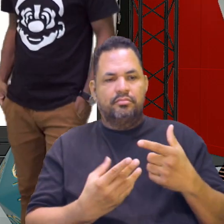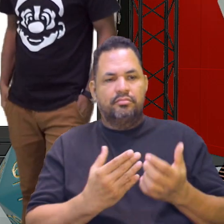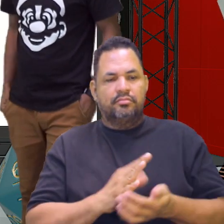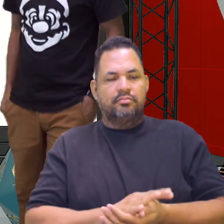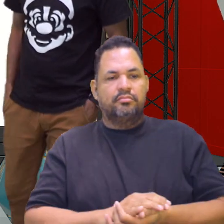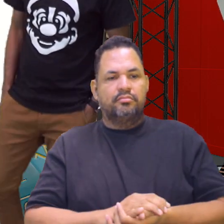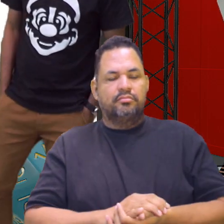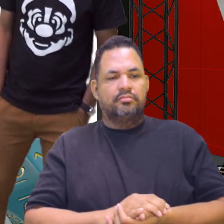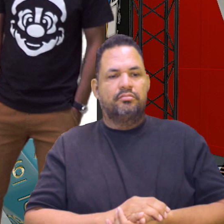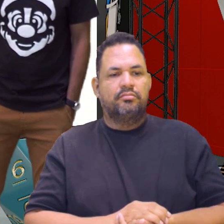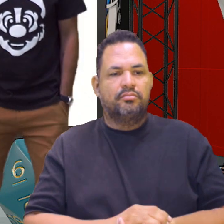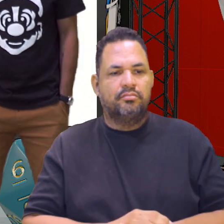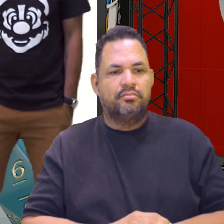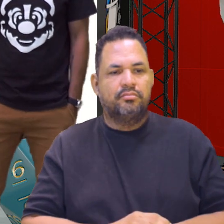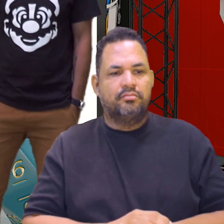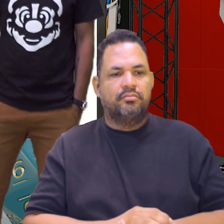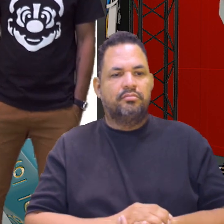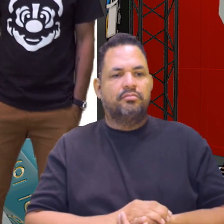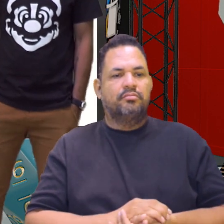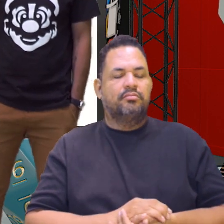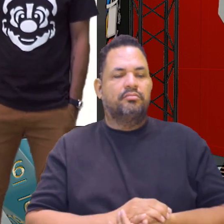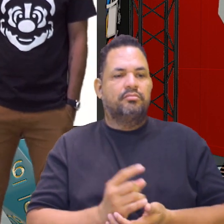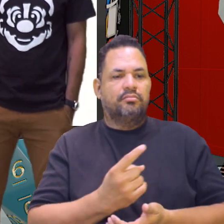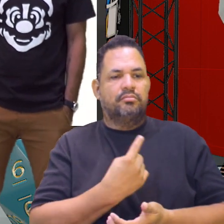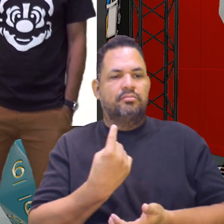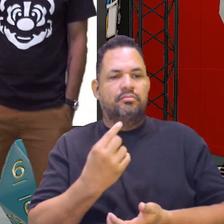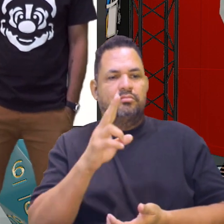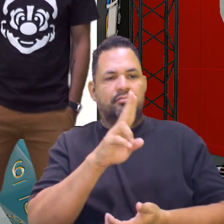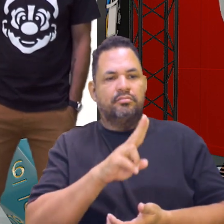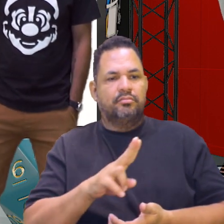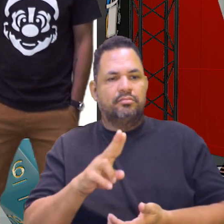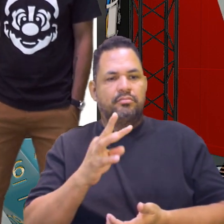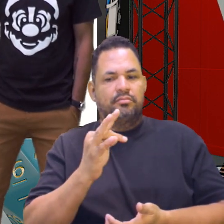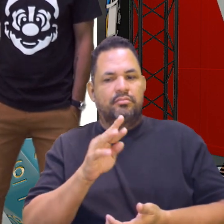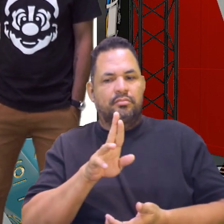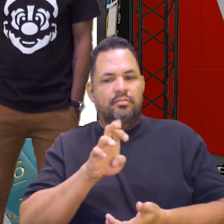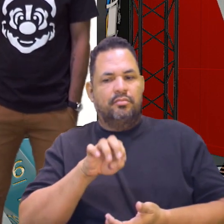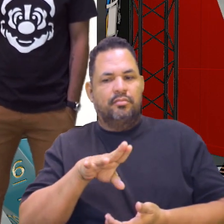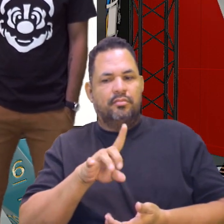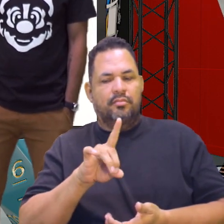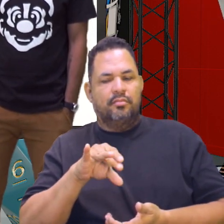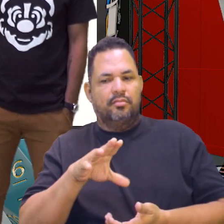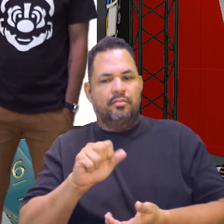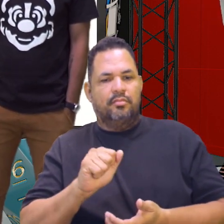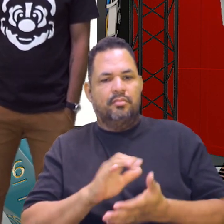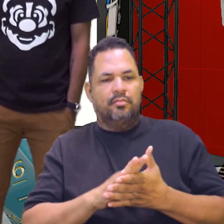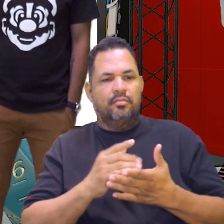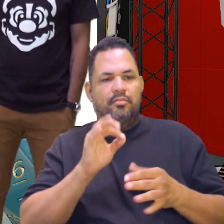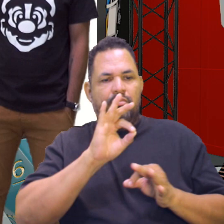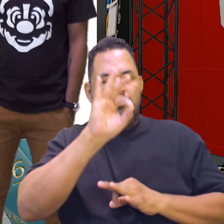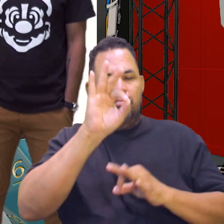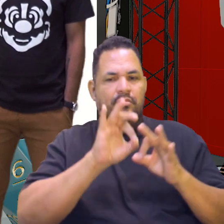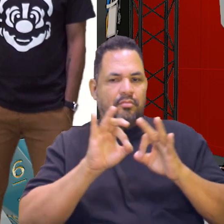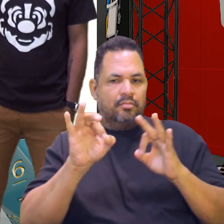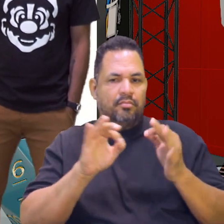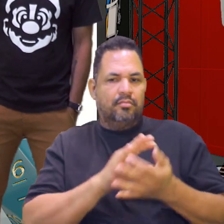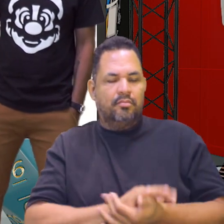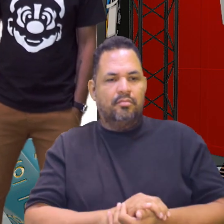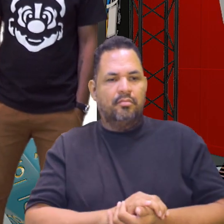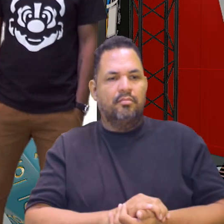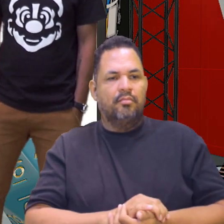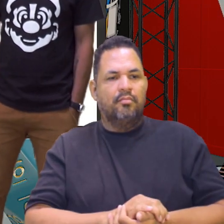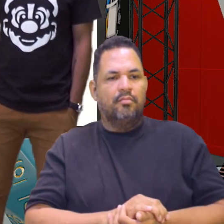no caso, nessa situação aqui a gente está usando trigonometria. Aqui a gente está usando medidas, né? Na geometria plana,